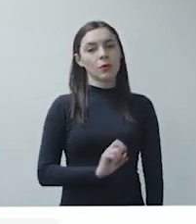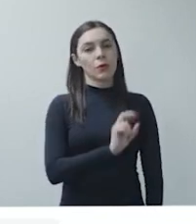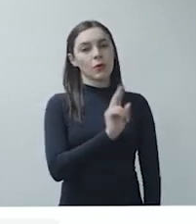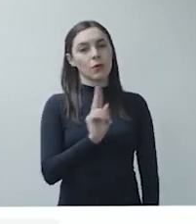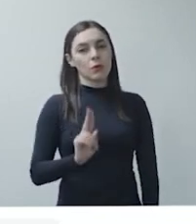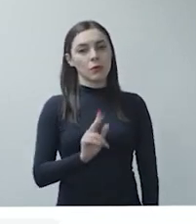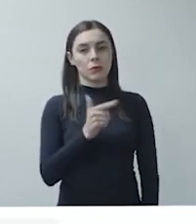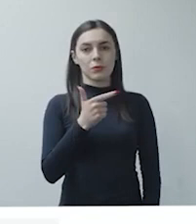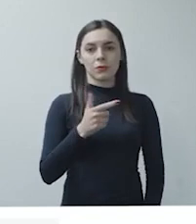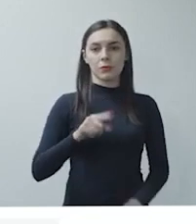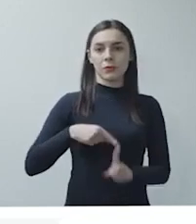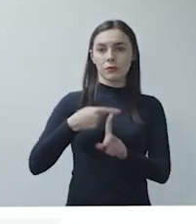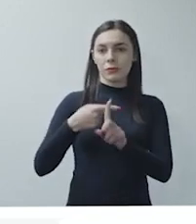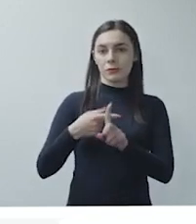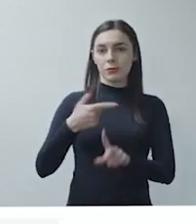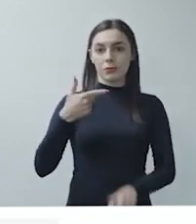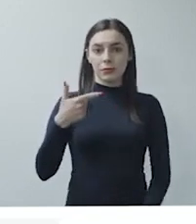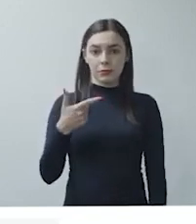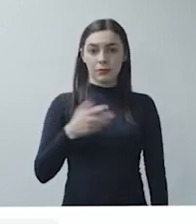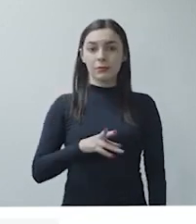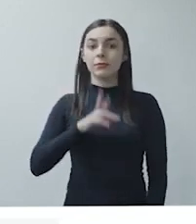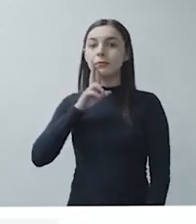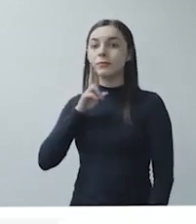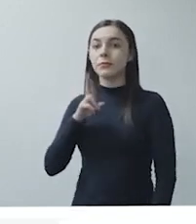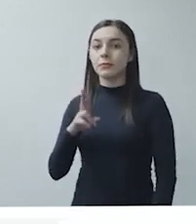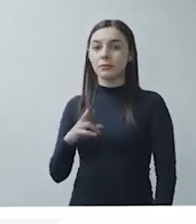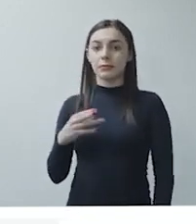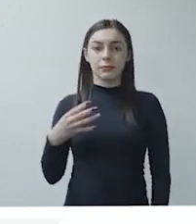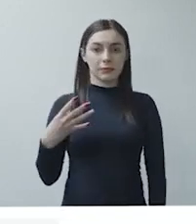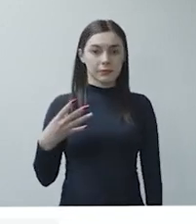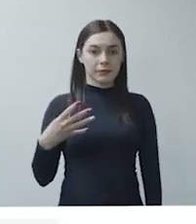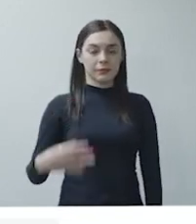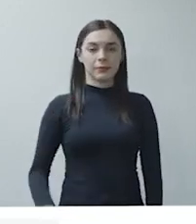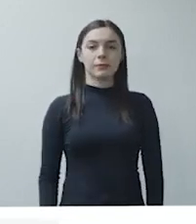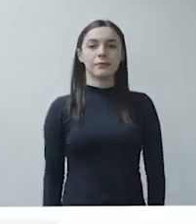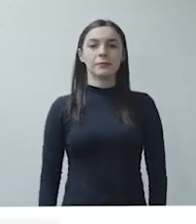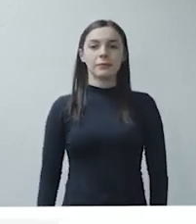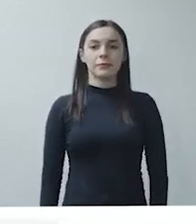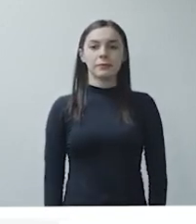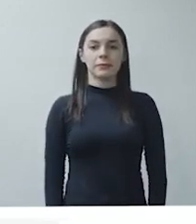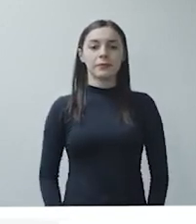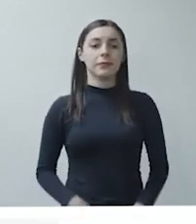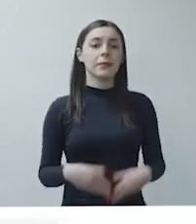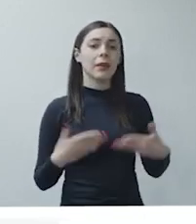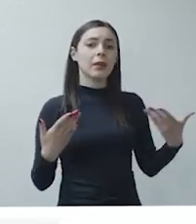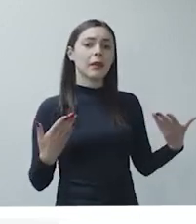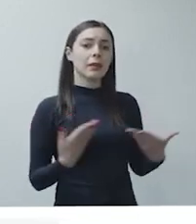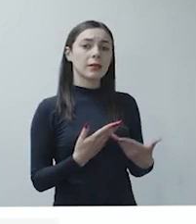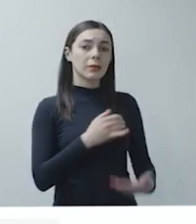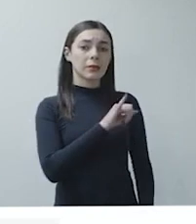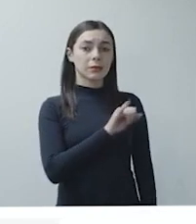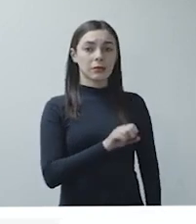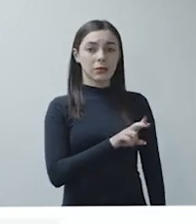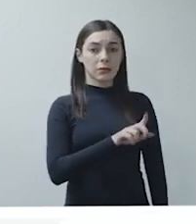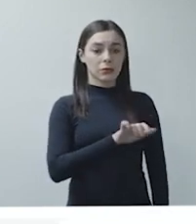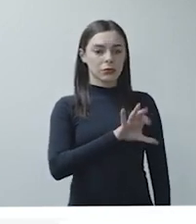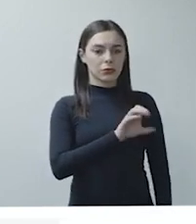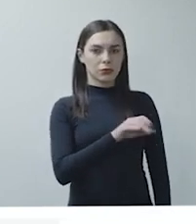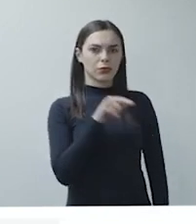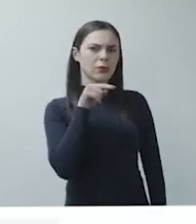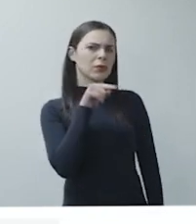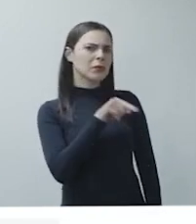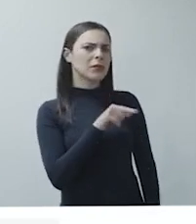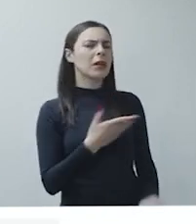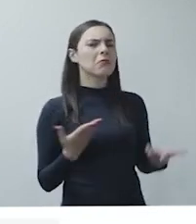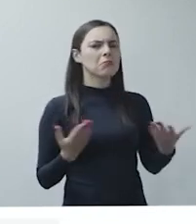mais 2 é igual a 4. Agora é a vez do Júlio. Júlio,